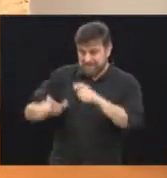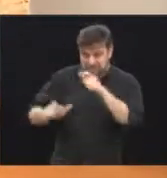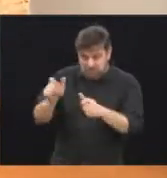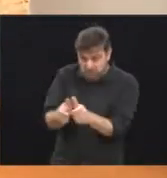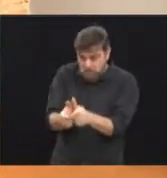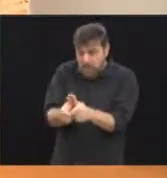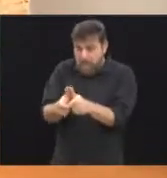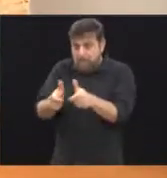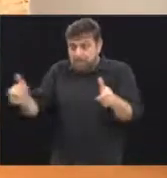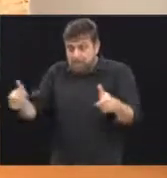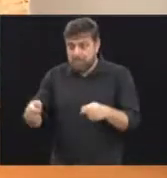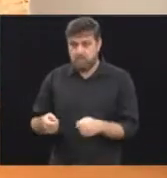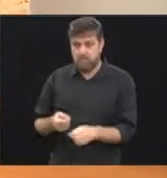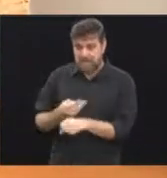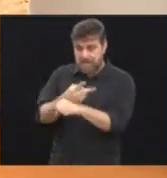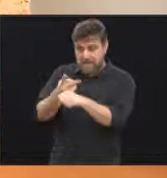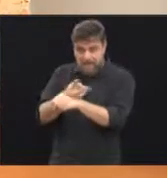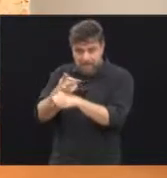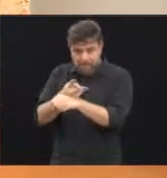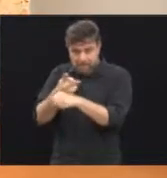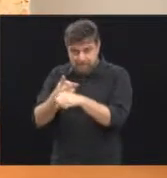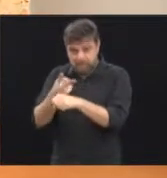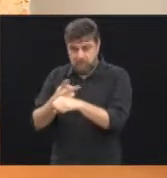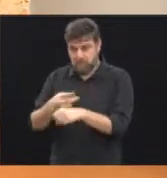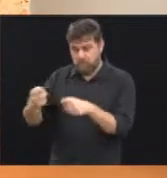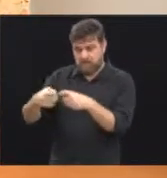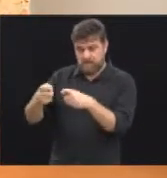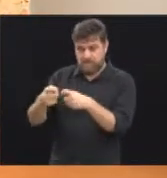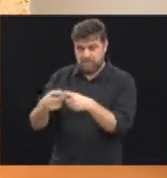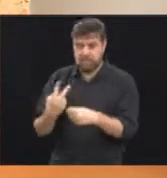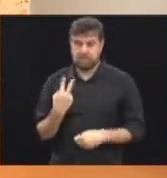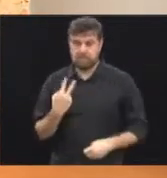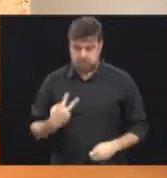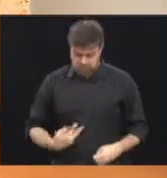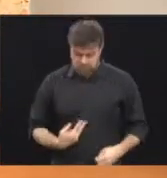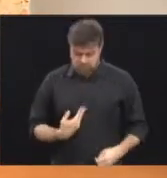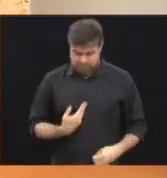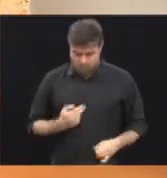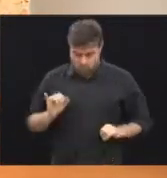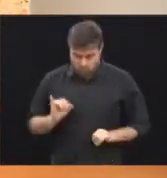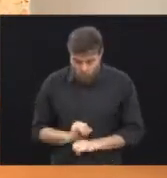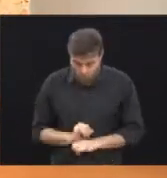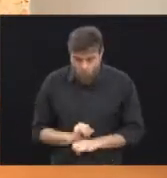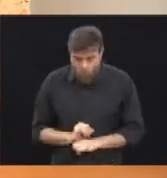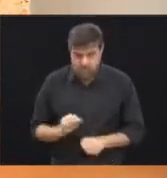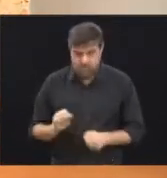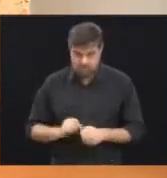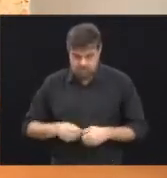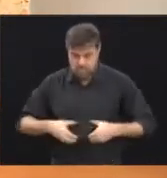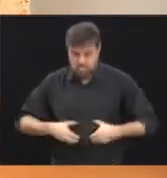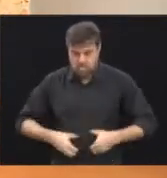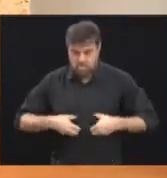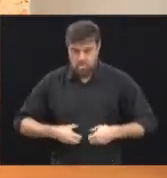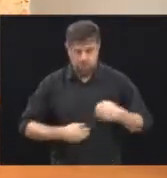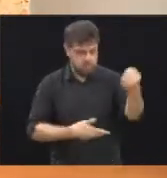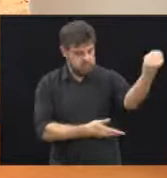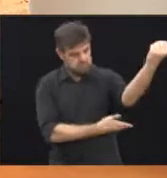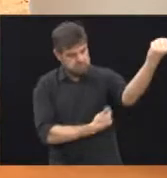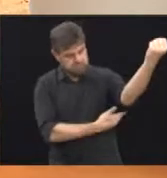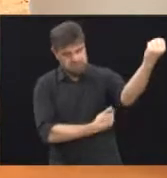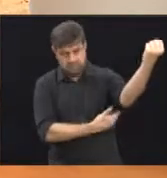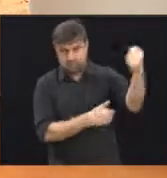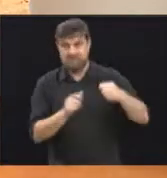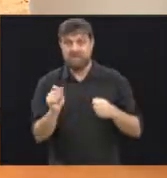da cirurgia plástica em pacientes pós-bariátricos pelo aumento da obesidade e aumento do advento das